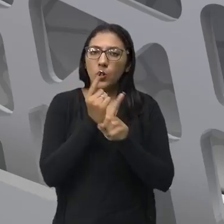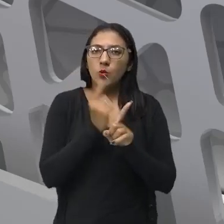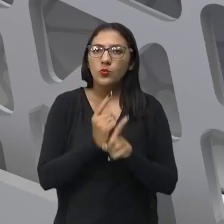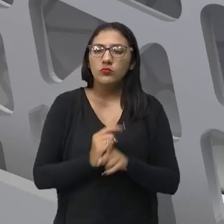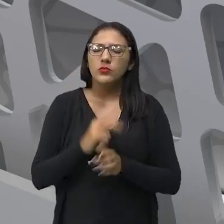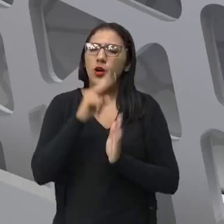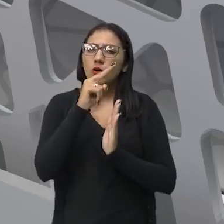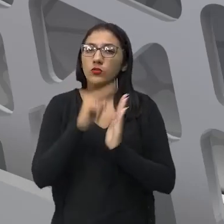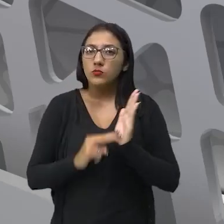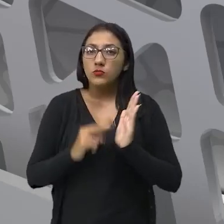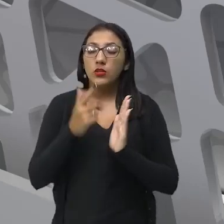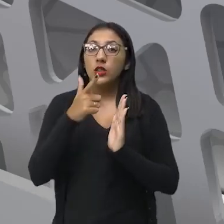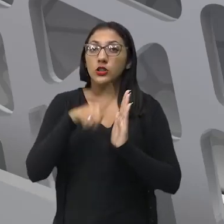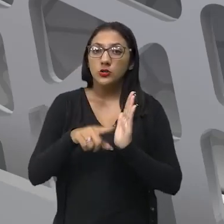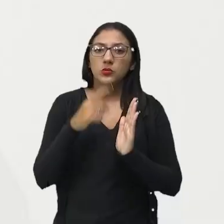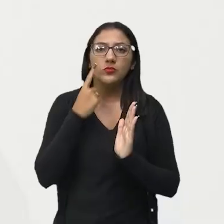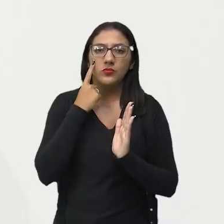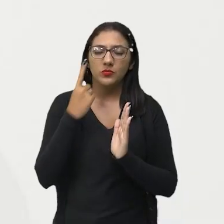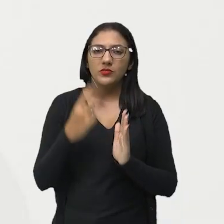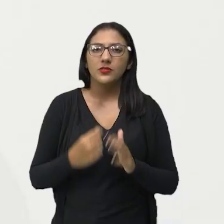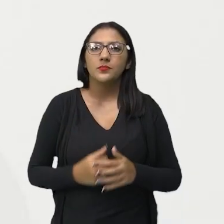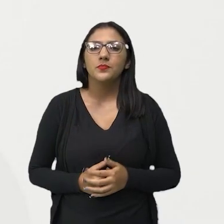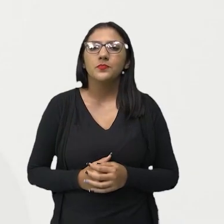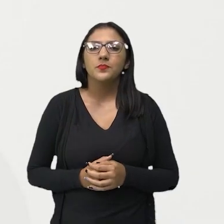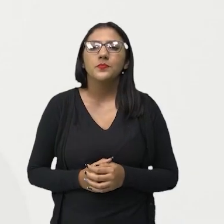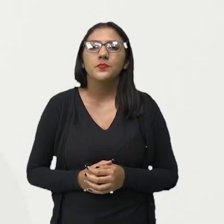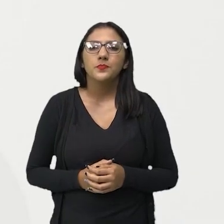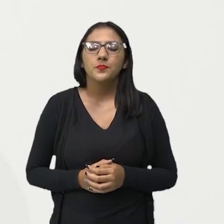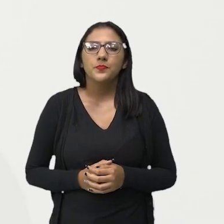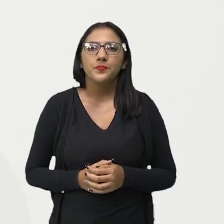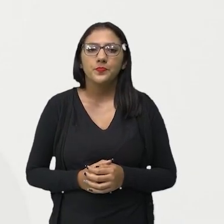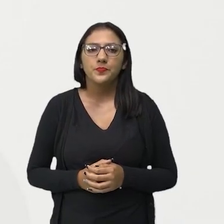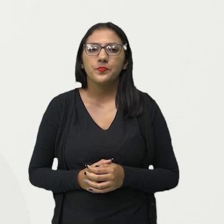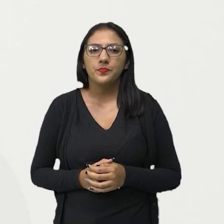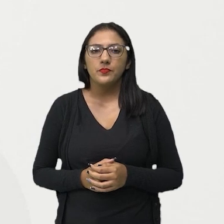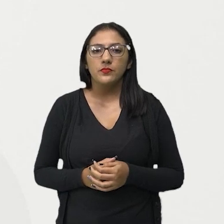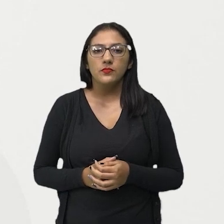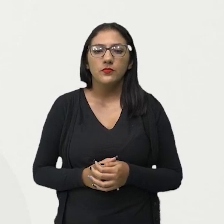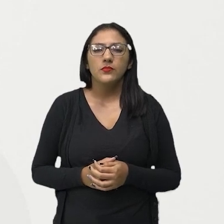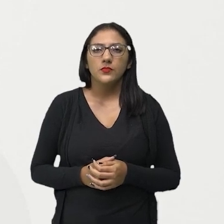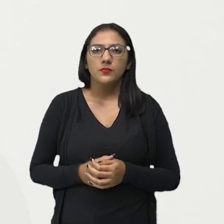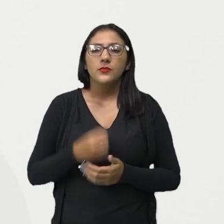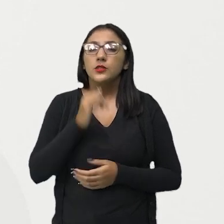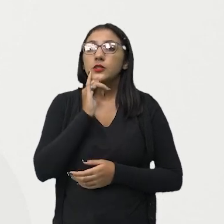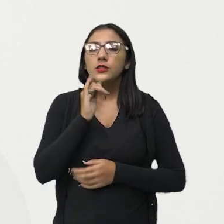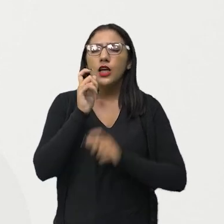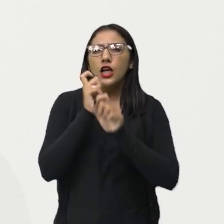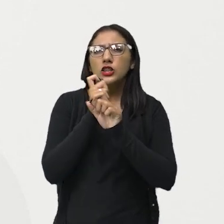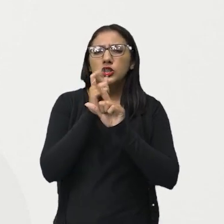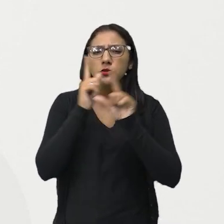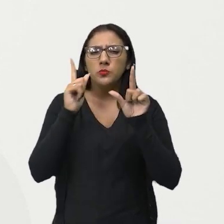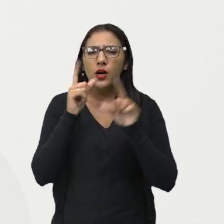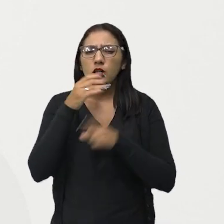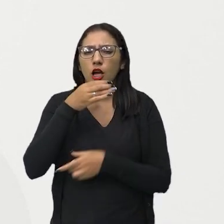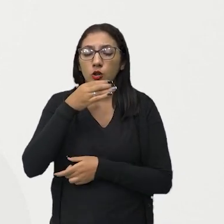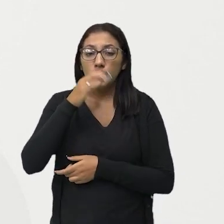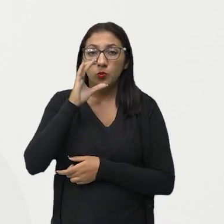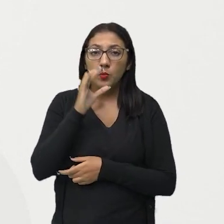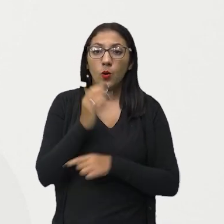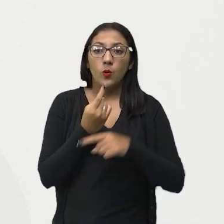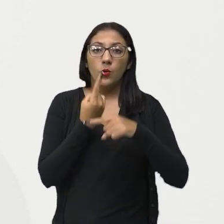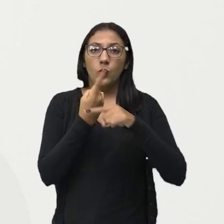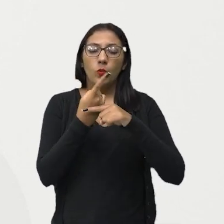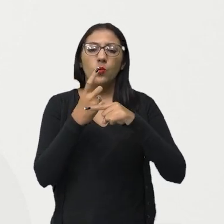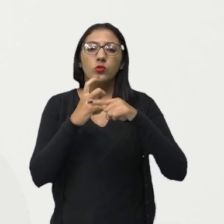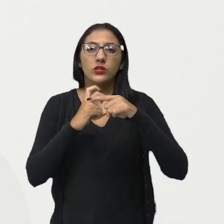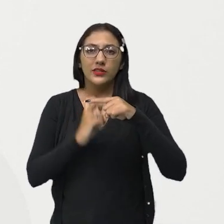lendo mais uma vez o nosso enunciado. Então acompanhe comigo, olha só. Se ele tomou, então, correspondente a 1/5 da medida da